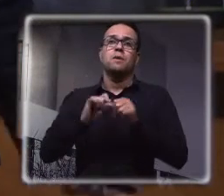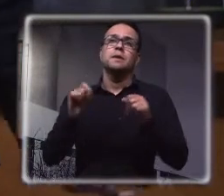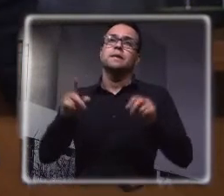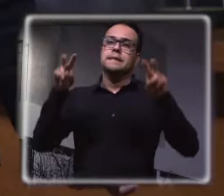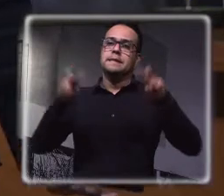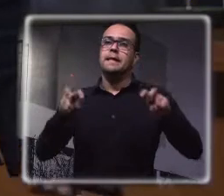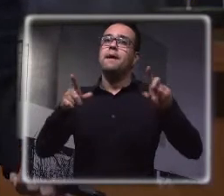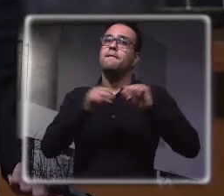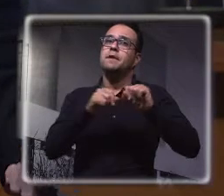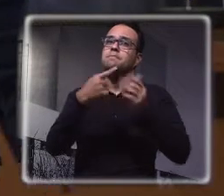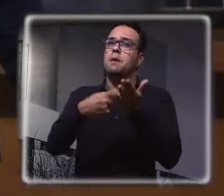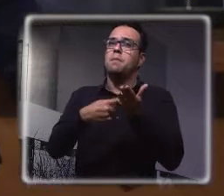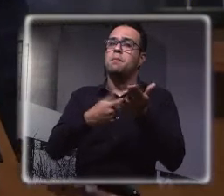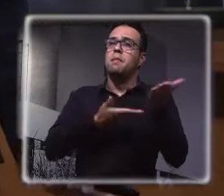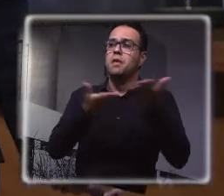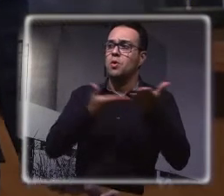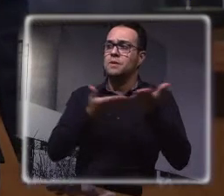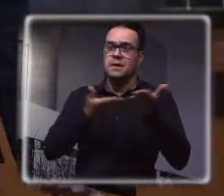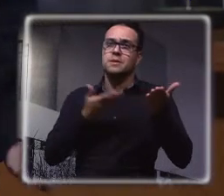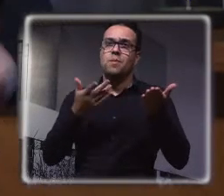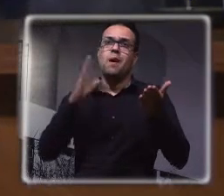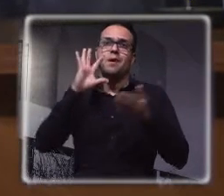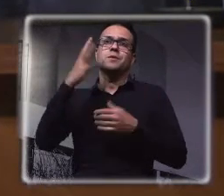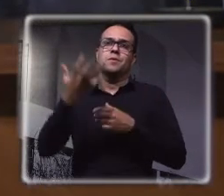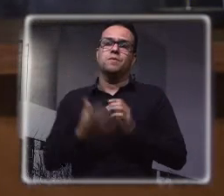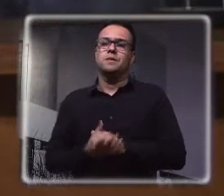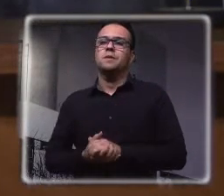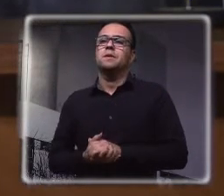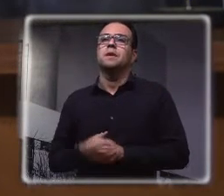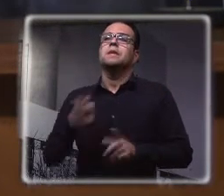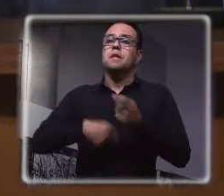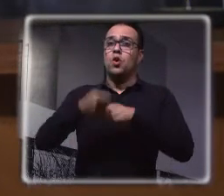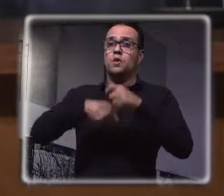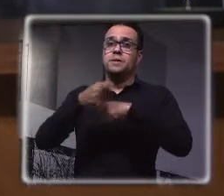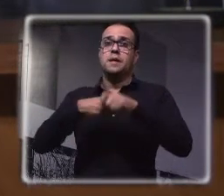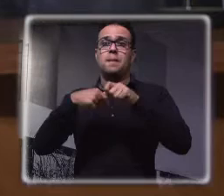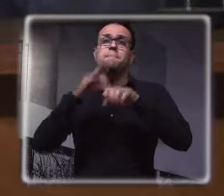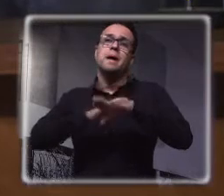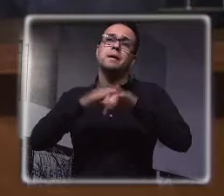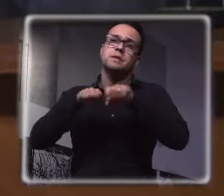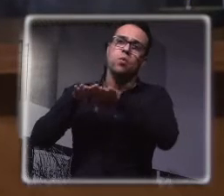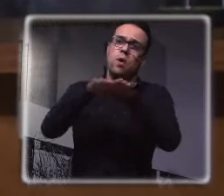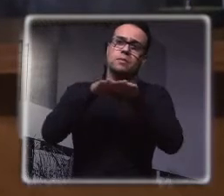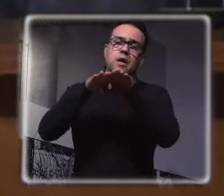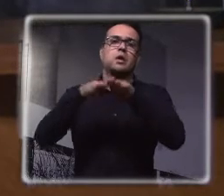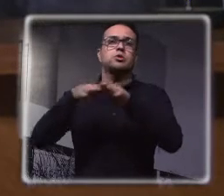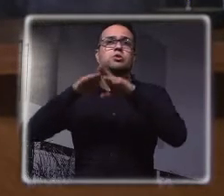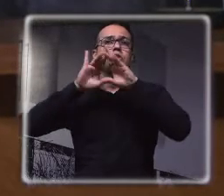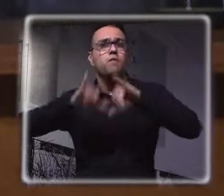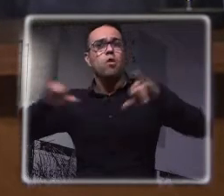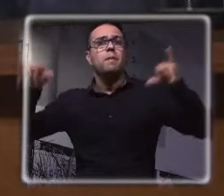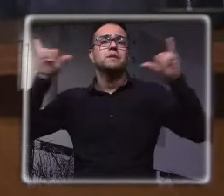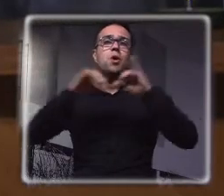numa mesa de negociação com o credor e negociar. E aí negociar numa situação de mais igualdade, com mais informação. Porque